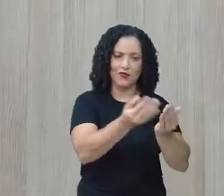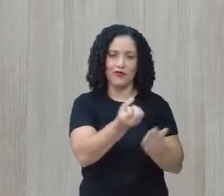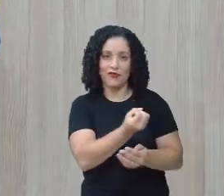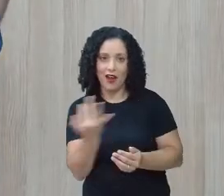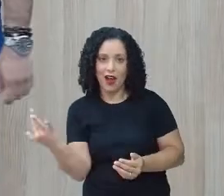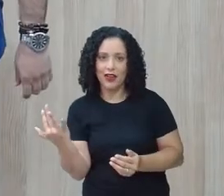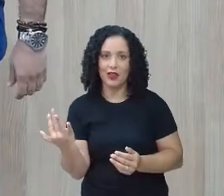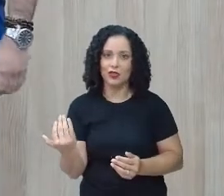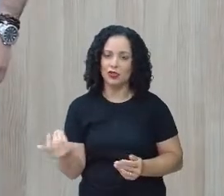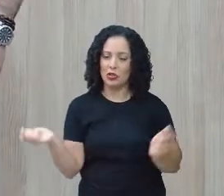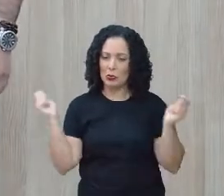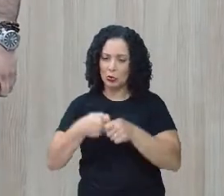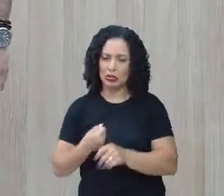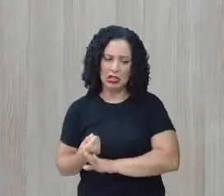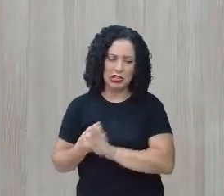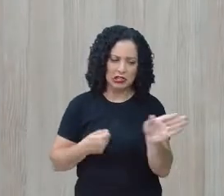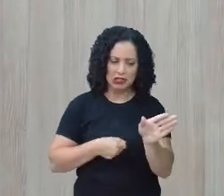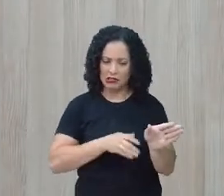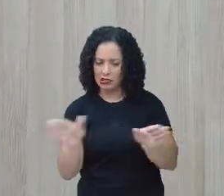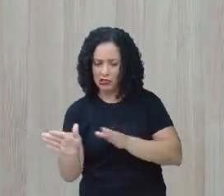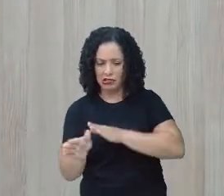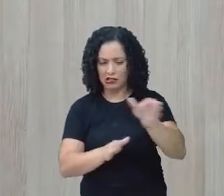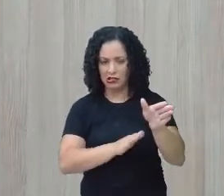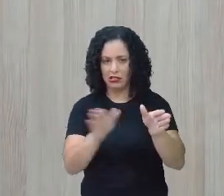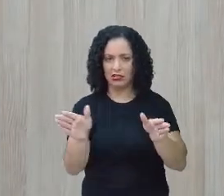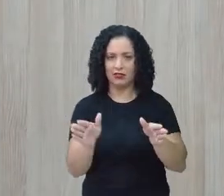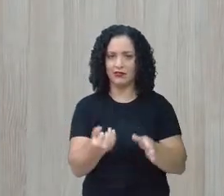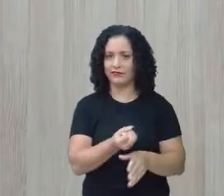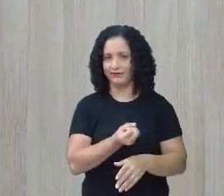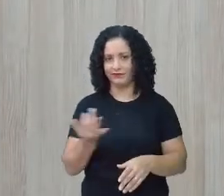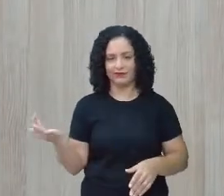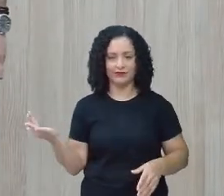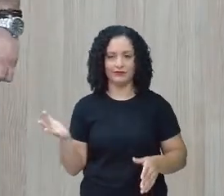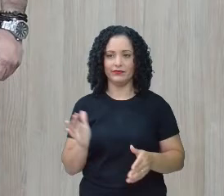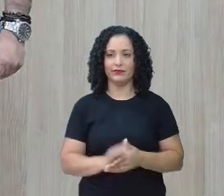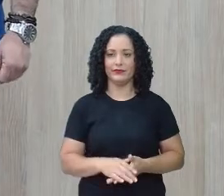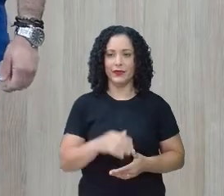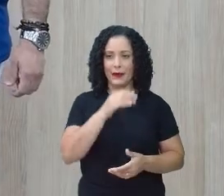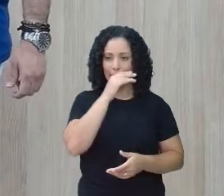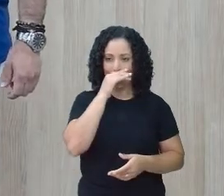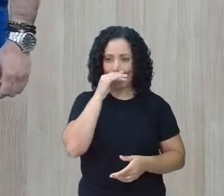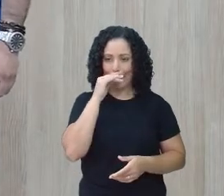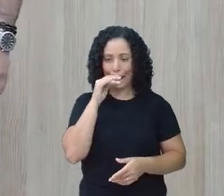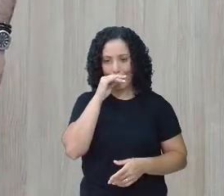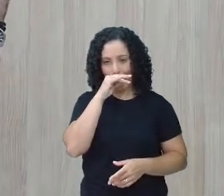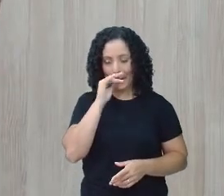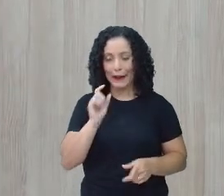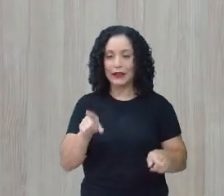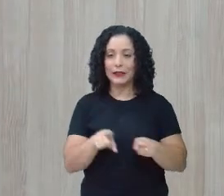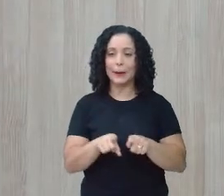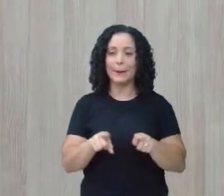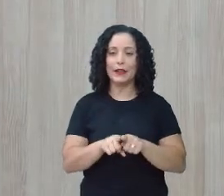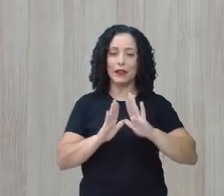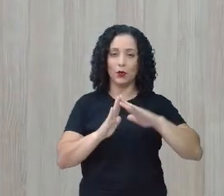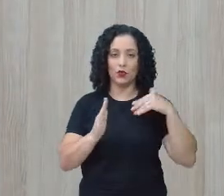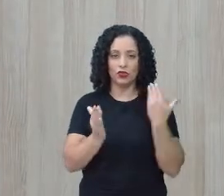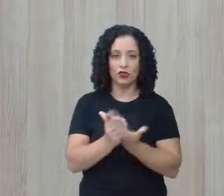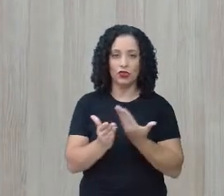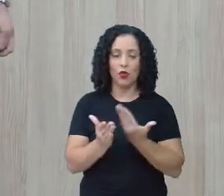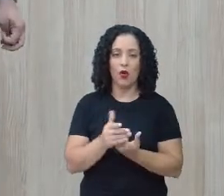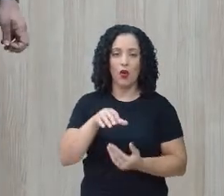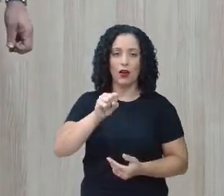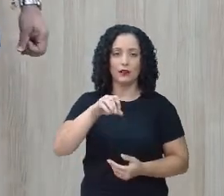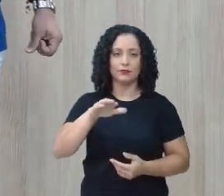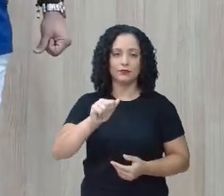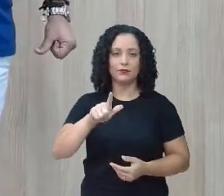E acredita-se, né, que a escola de Sagres, né, que foi uma escola de navegação, ela contribuiu